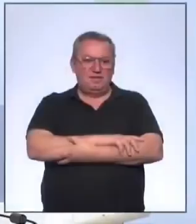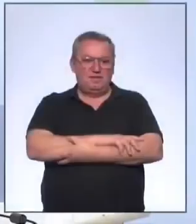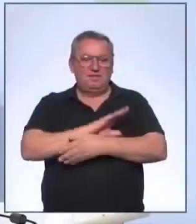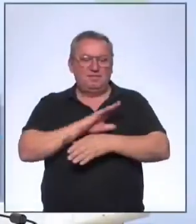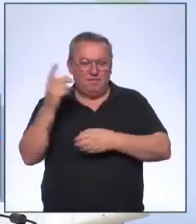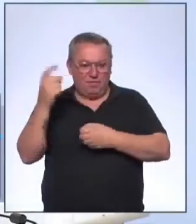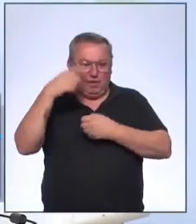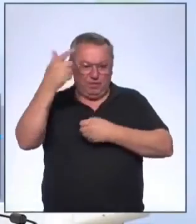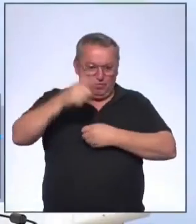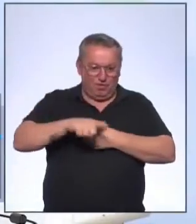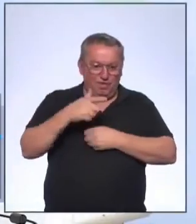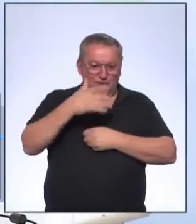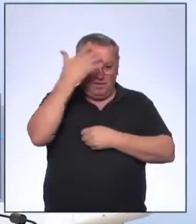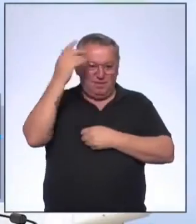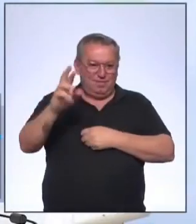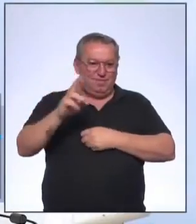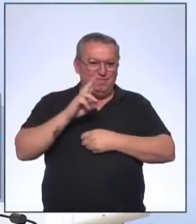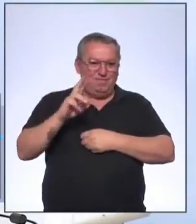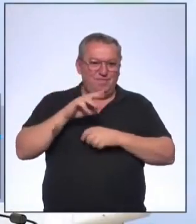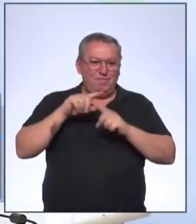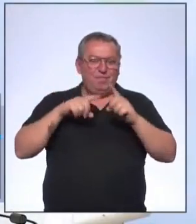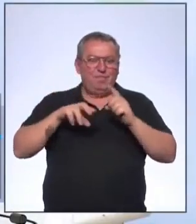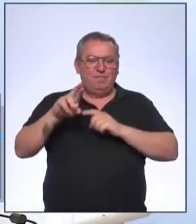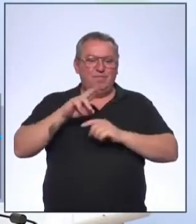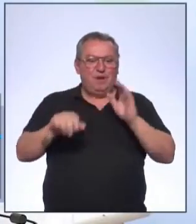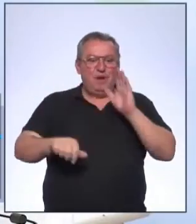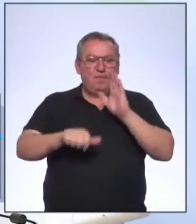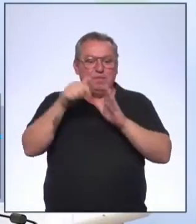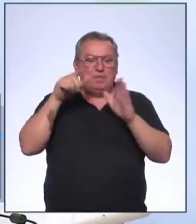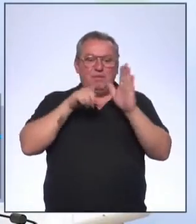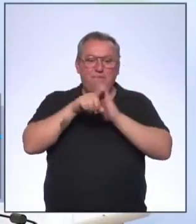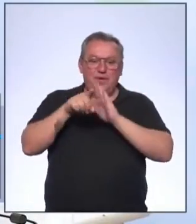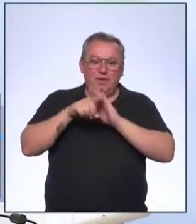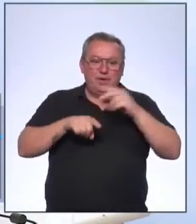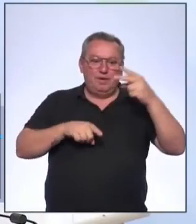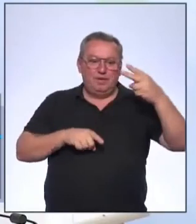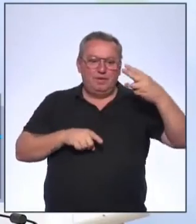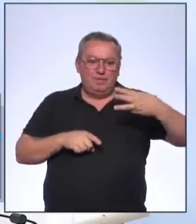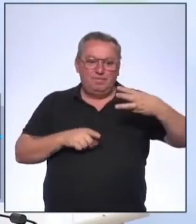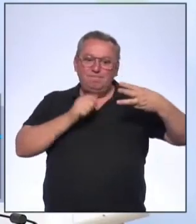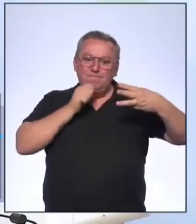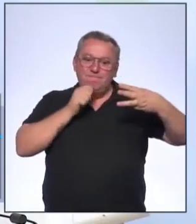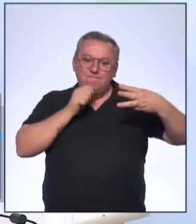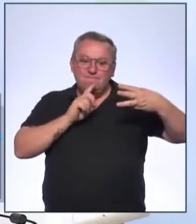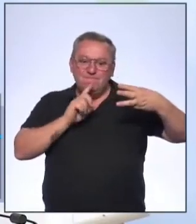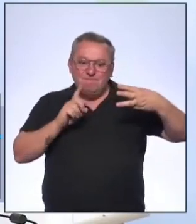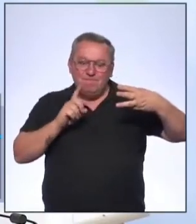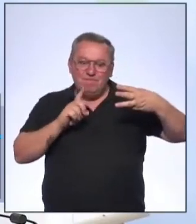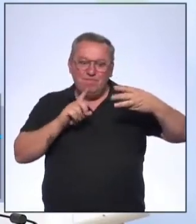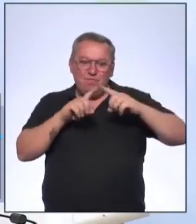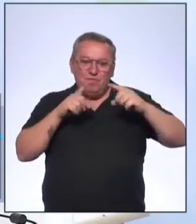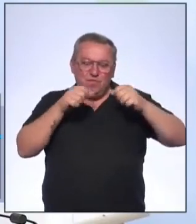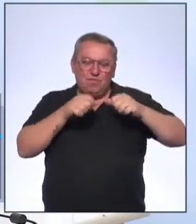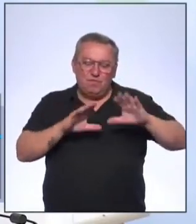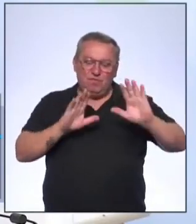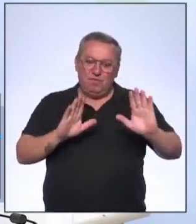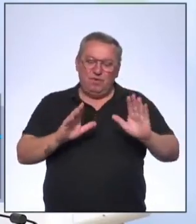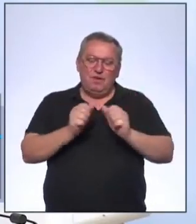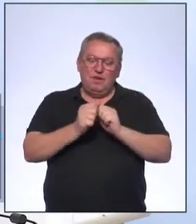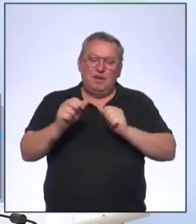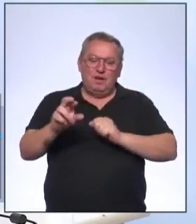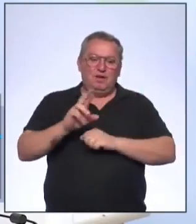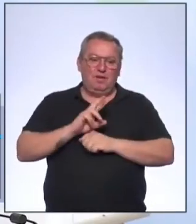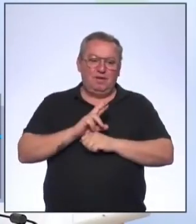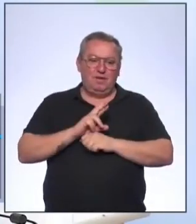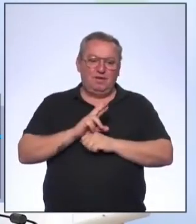Bom, vamos lá, vários aí responderam, mas responderam a primeira pergunta, né? A segunda e a terceira aí acabou ficando aí no vácuo, né?